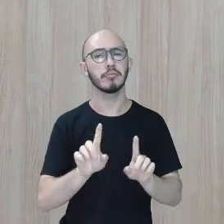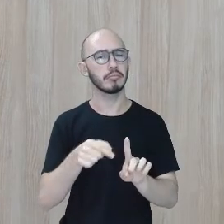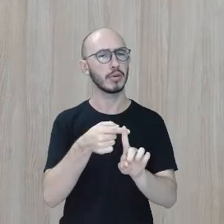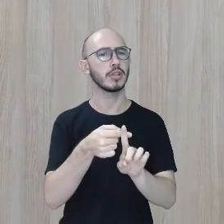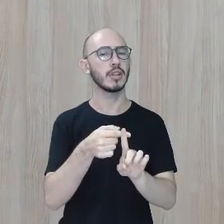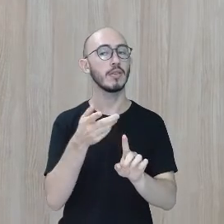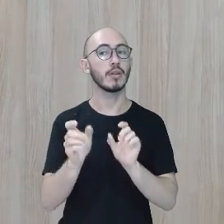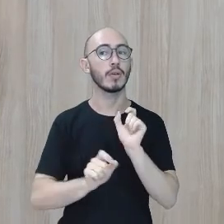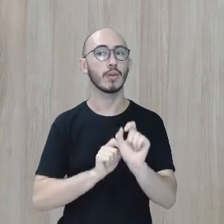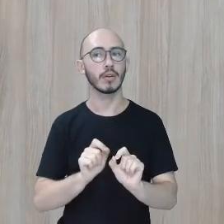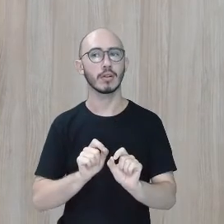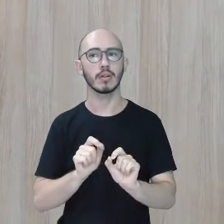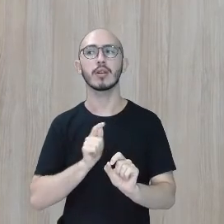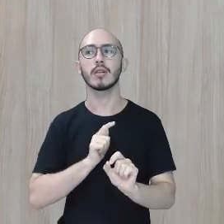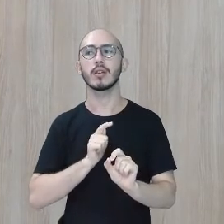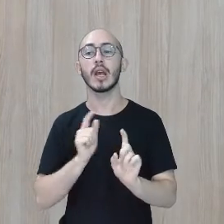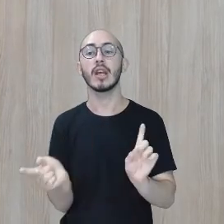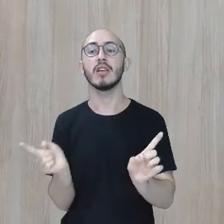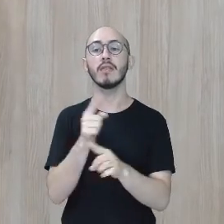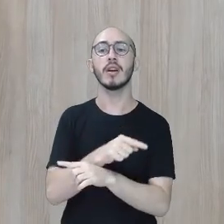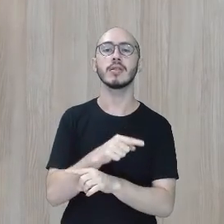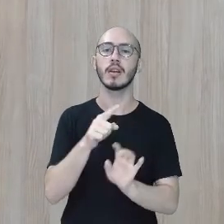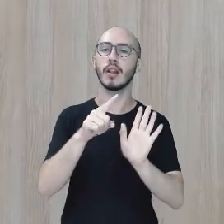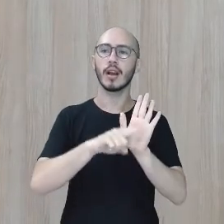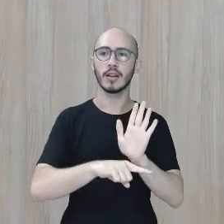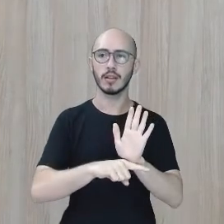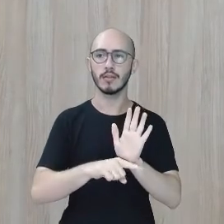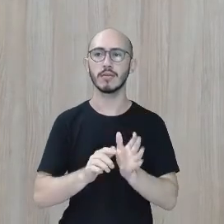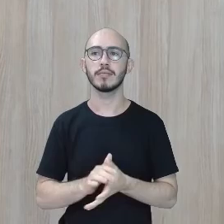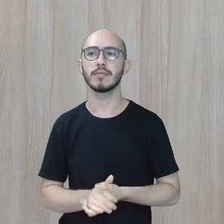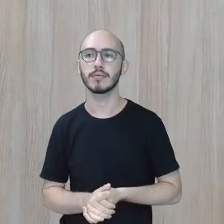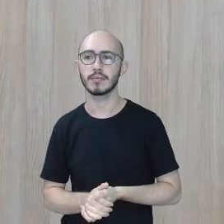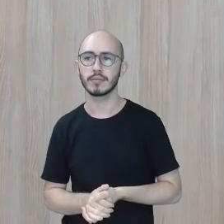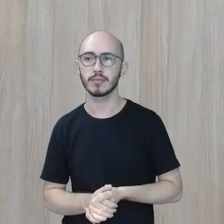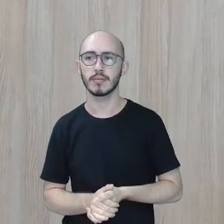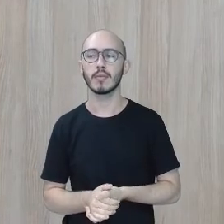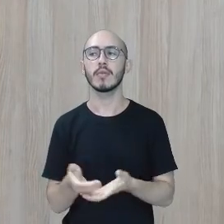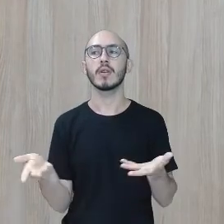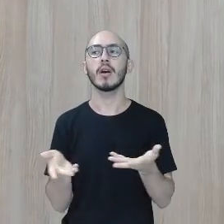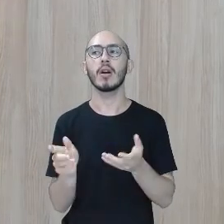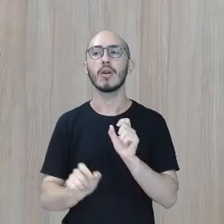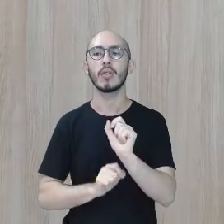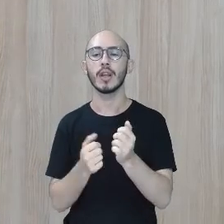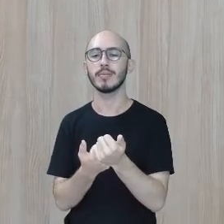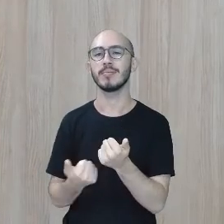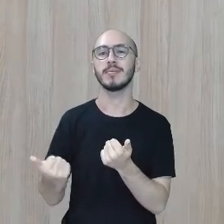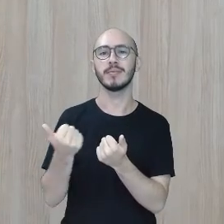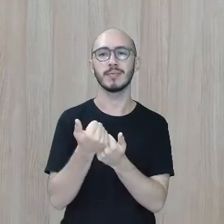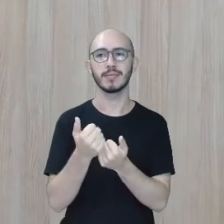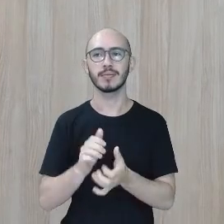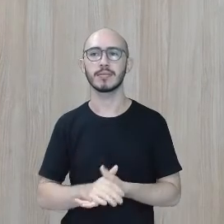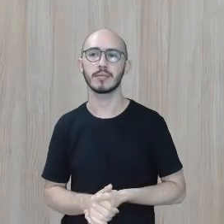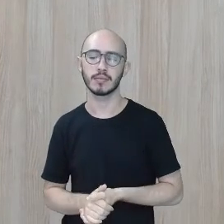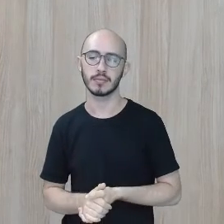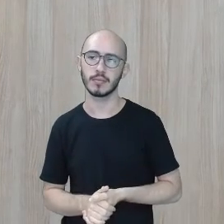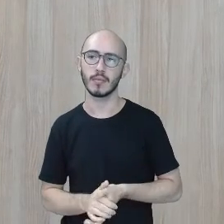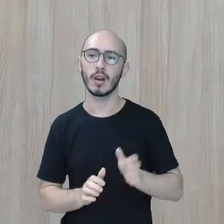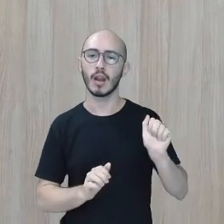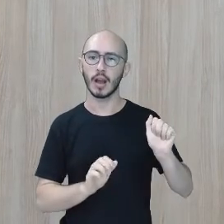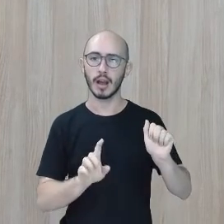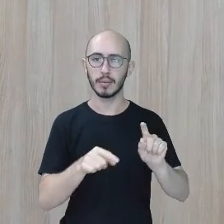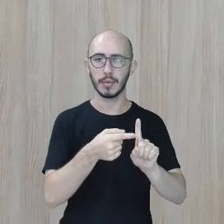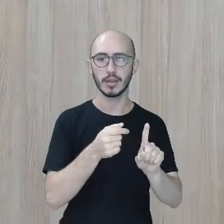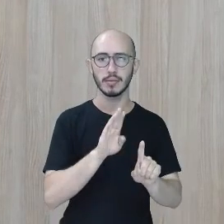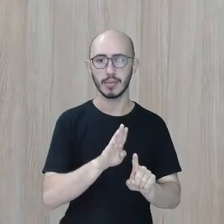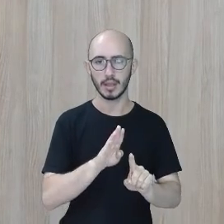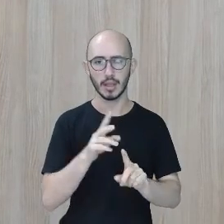positivo, a operação inversa é negativo, certo? E agora é só substituir. Ele não disse na questão que A mais B é igual